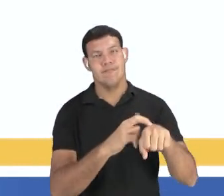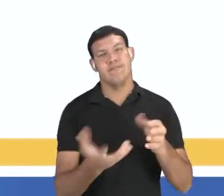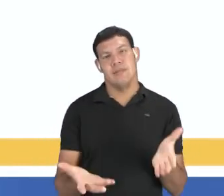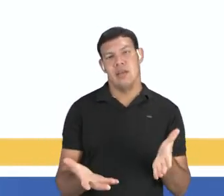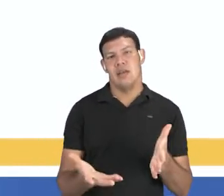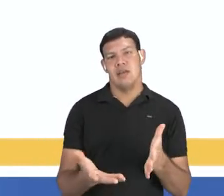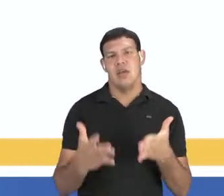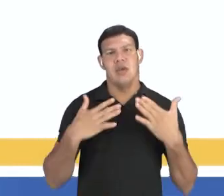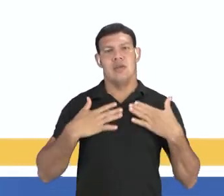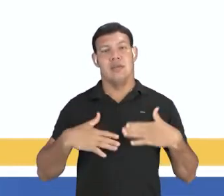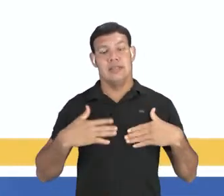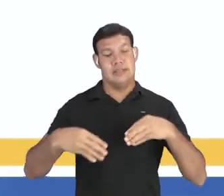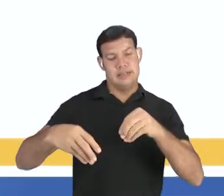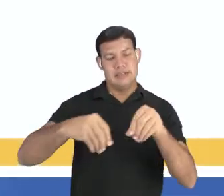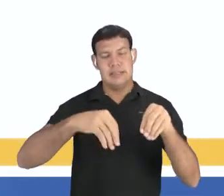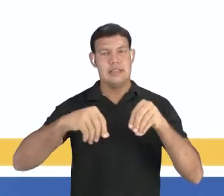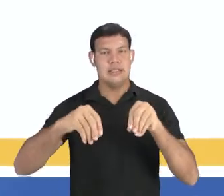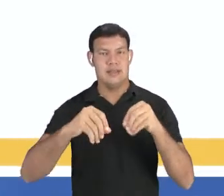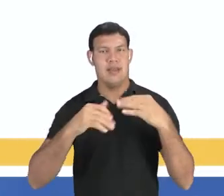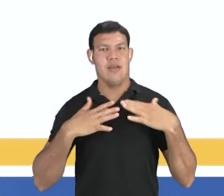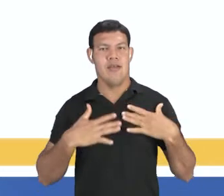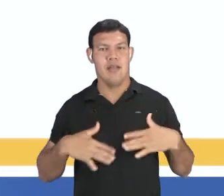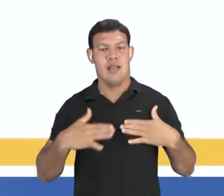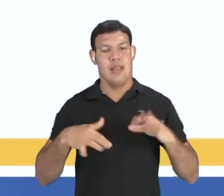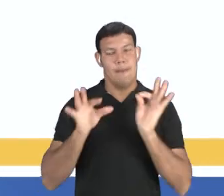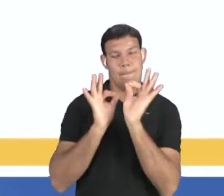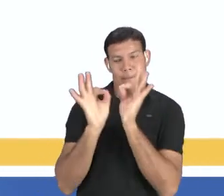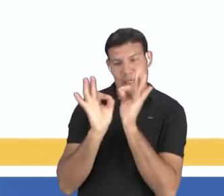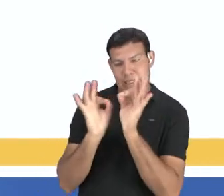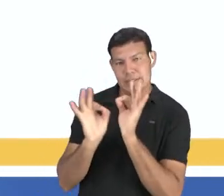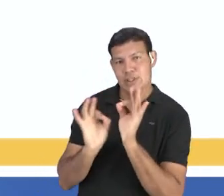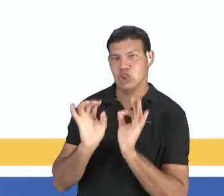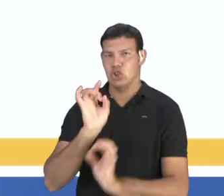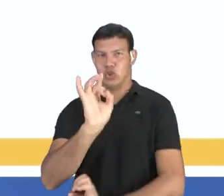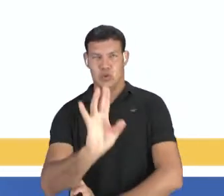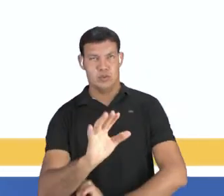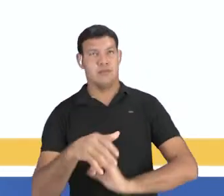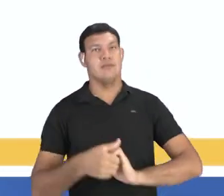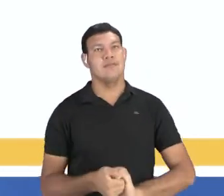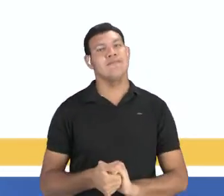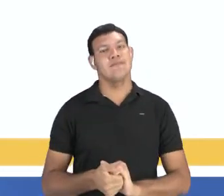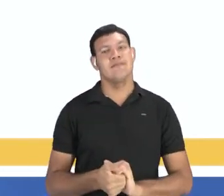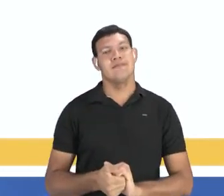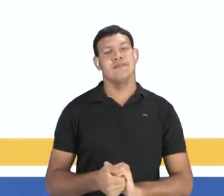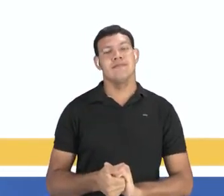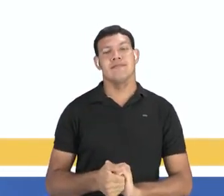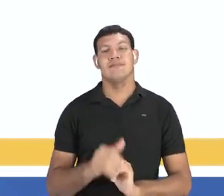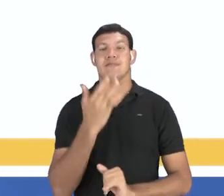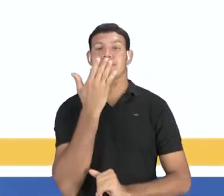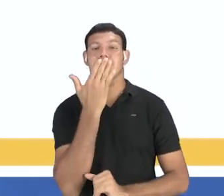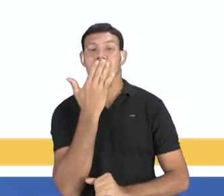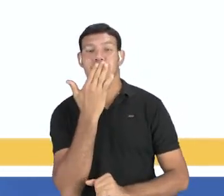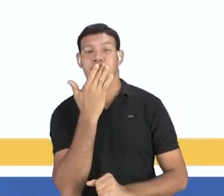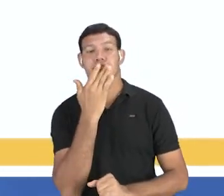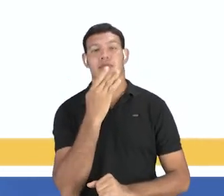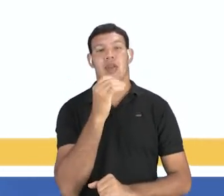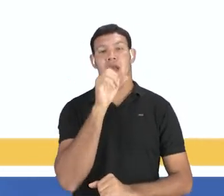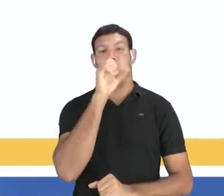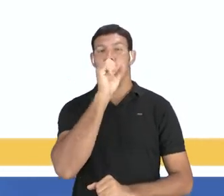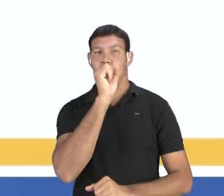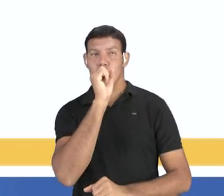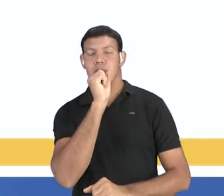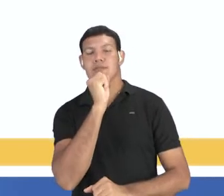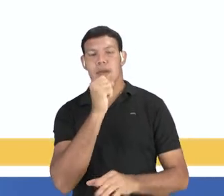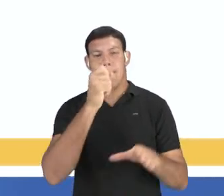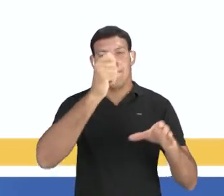em Descanso né a parte do Fio nem descanso e já a Banda Laranja seria né onde ocorreu o